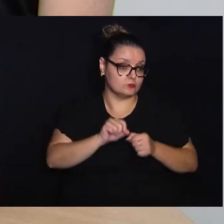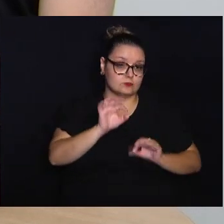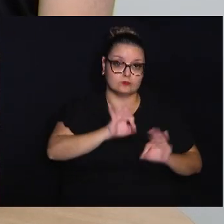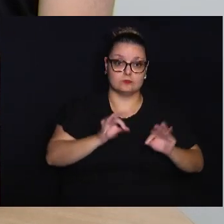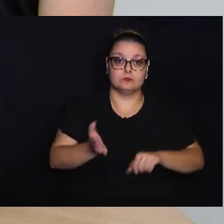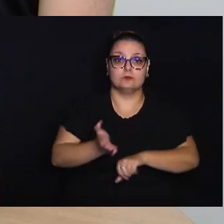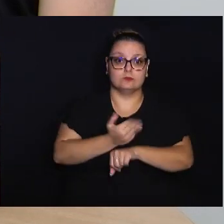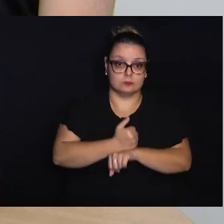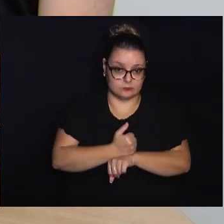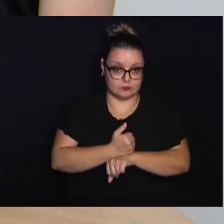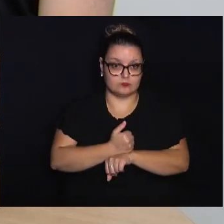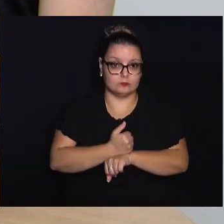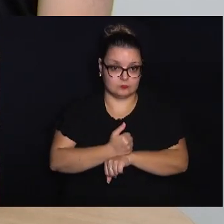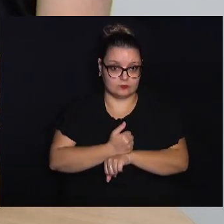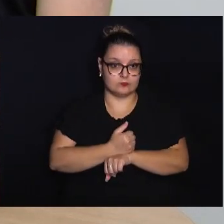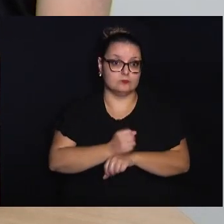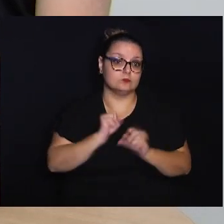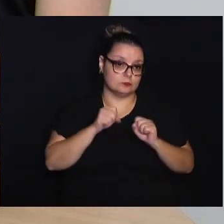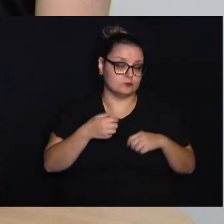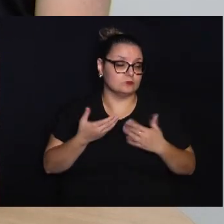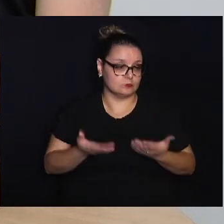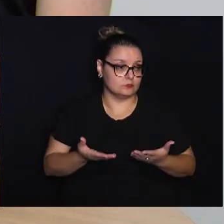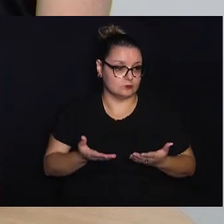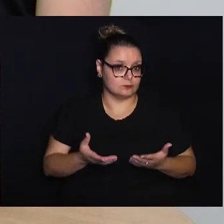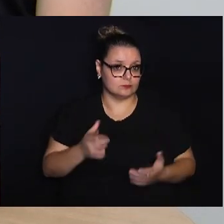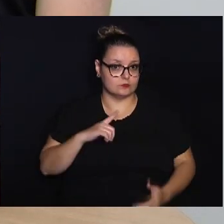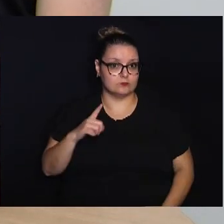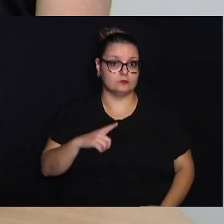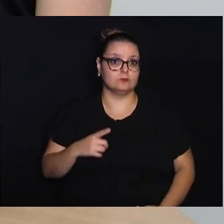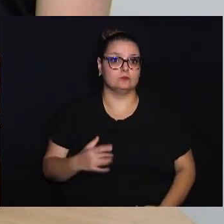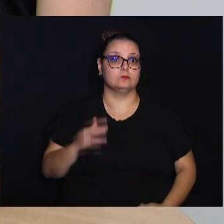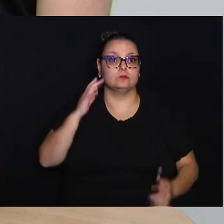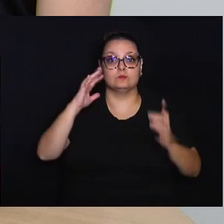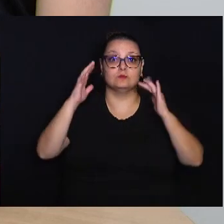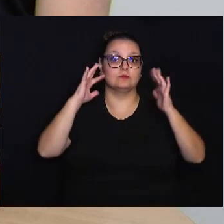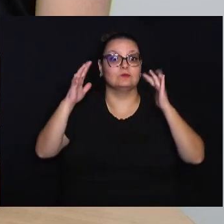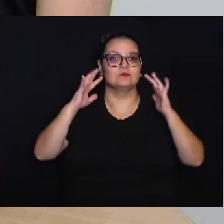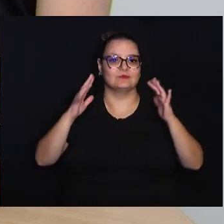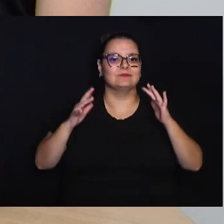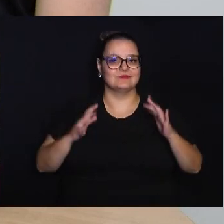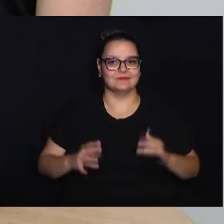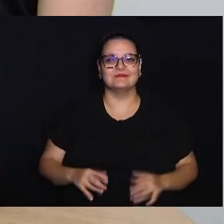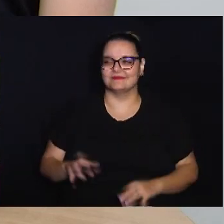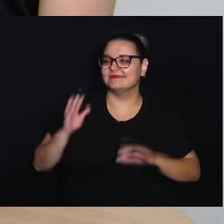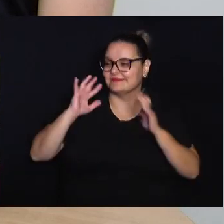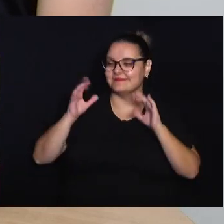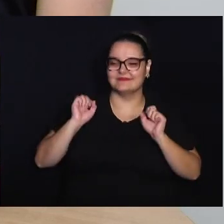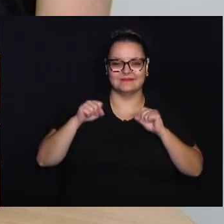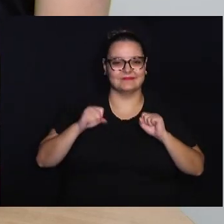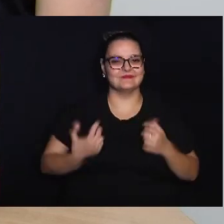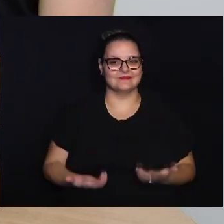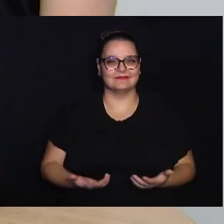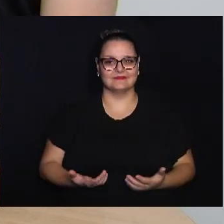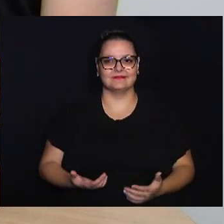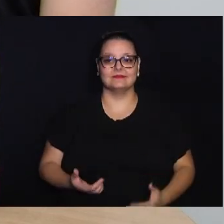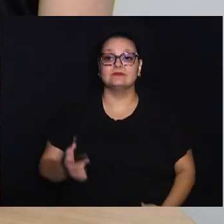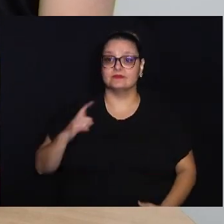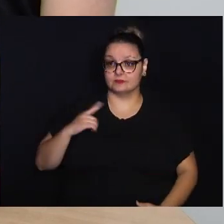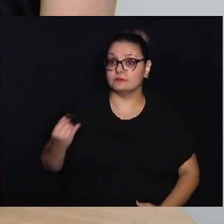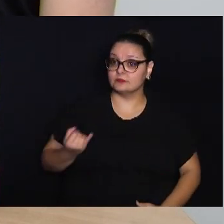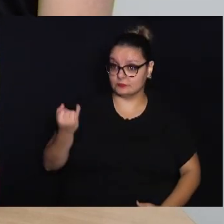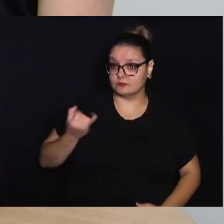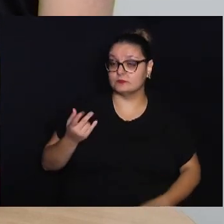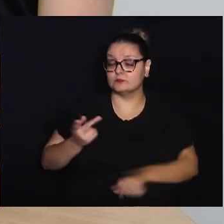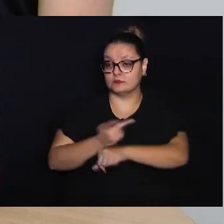é fazer todo um planejamento antes para aí sim adquirir o tão sonhado imóvel, né? Isso, é